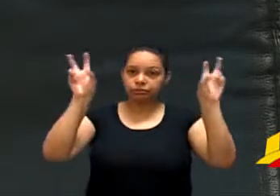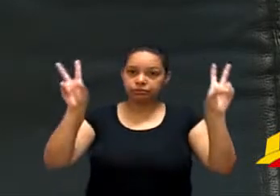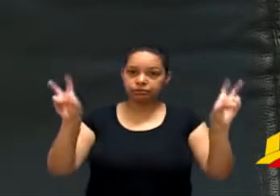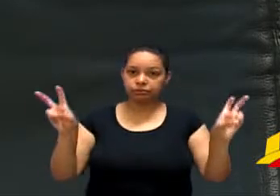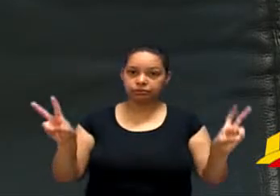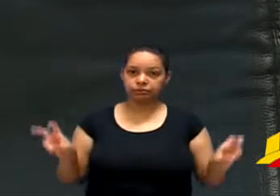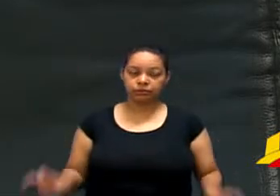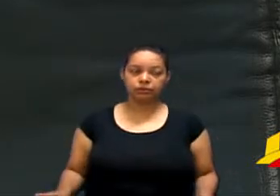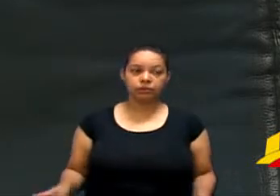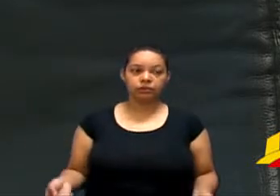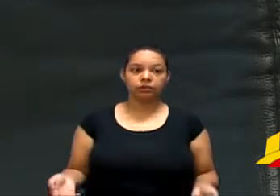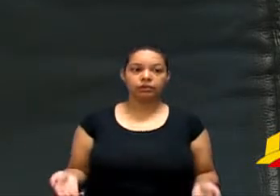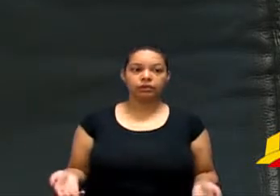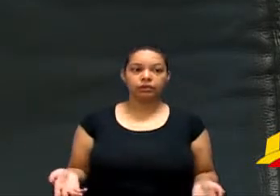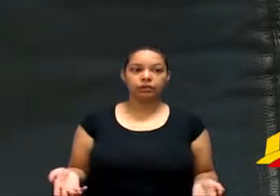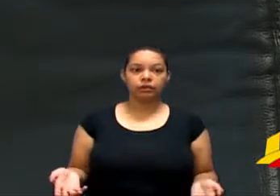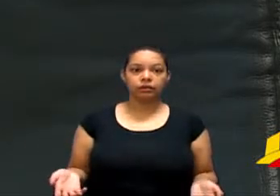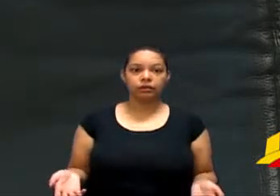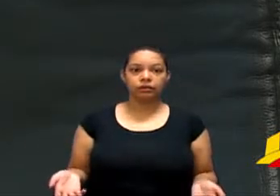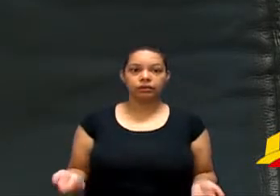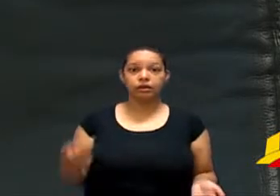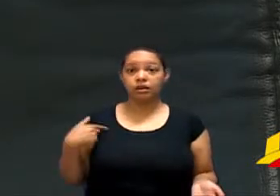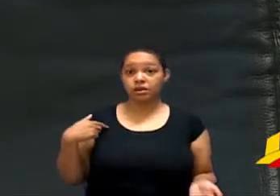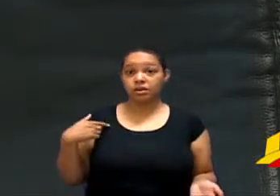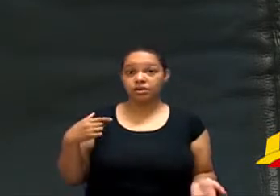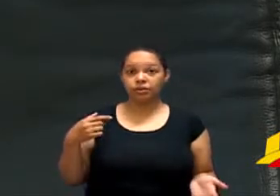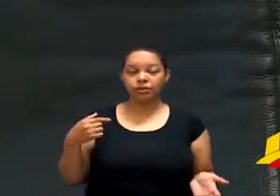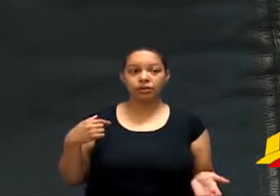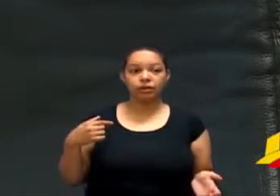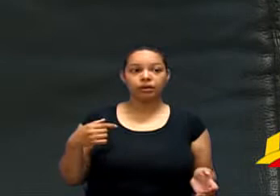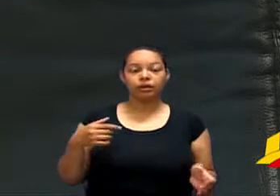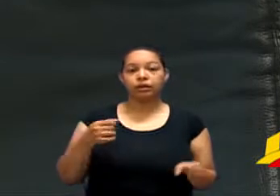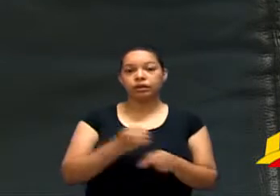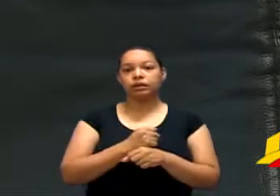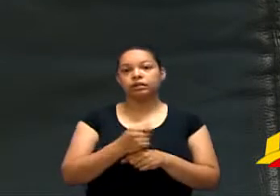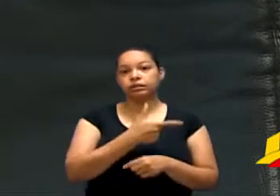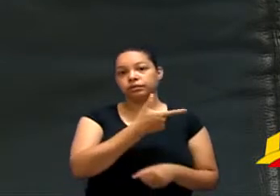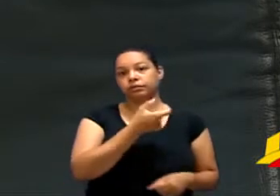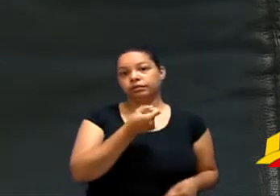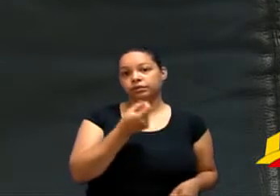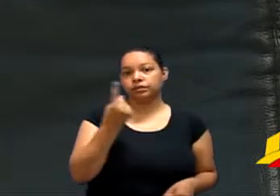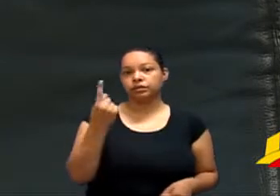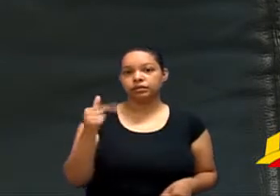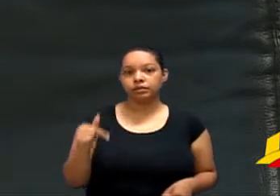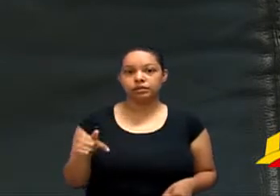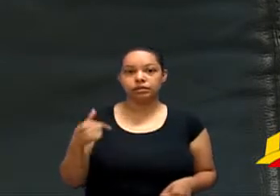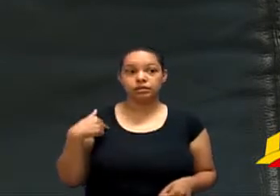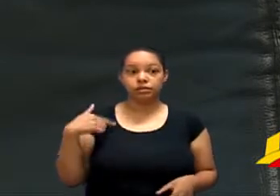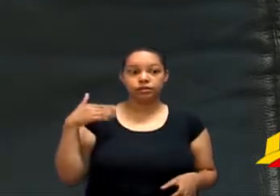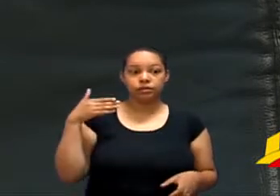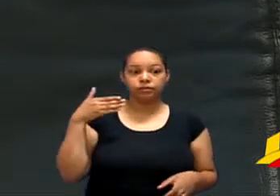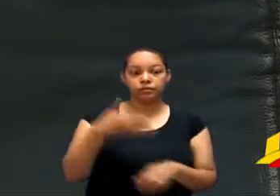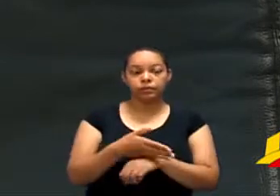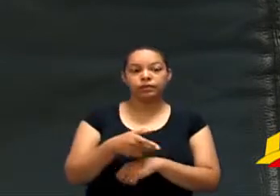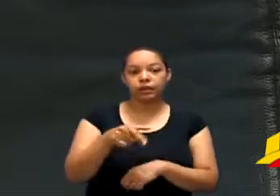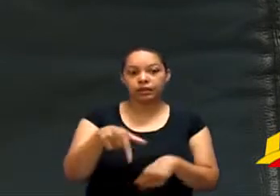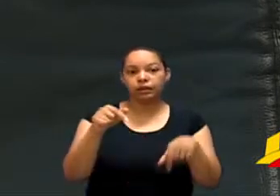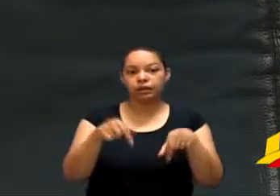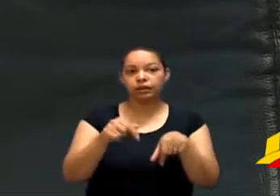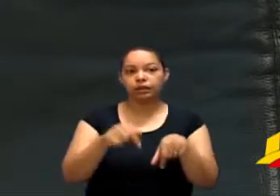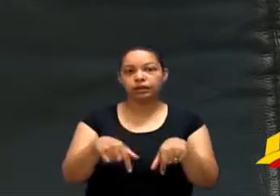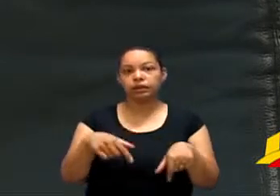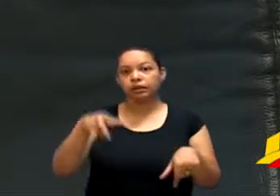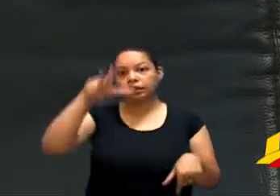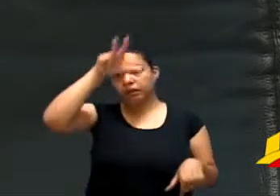mais os governos anteriores porque quando eu entrei em 2017 já havia esse problema né E daí a gente fala o governo